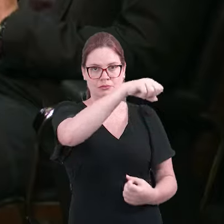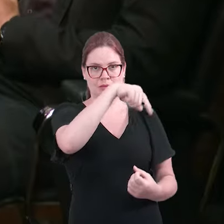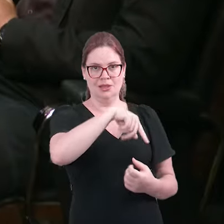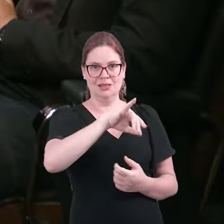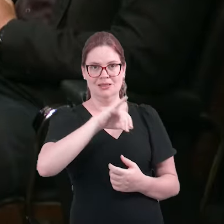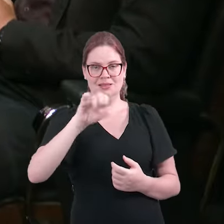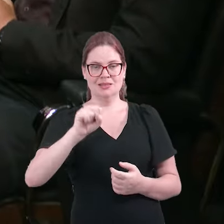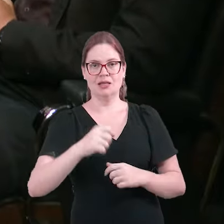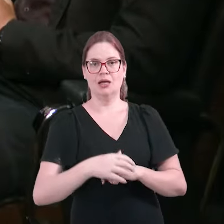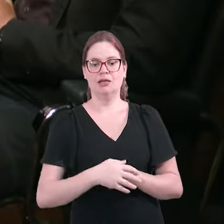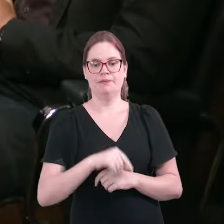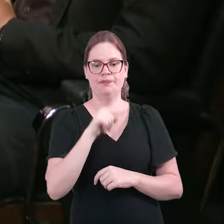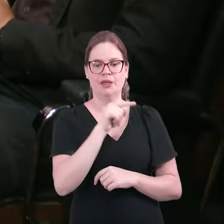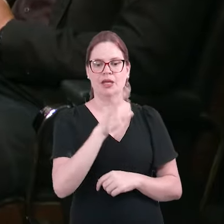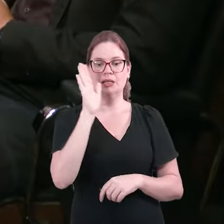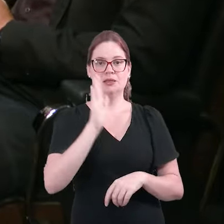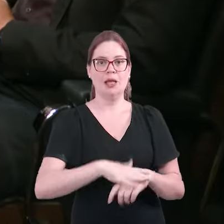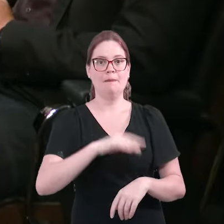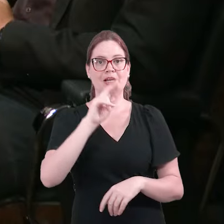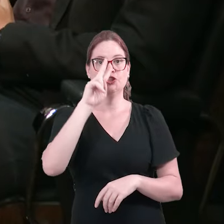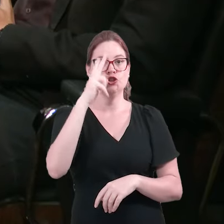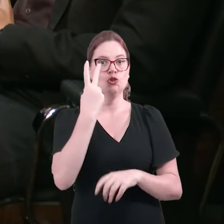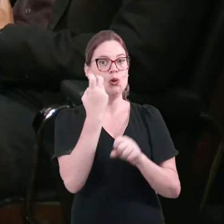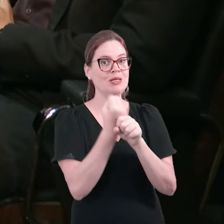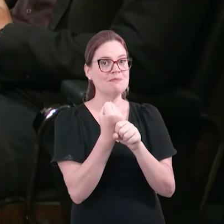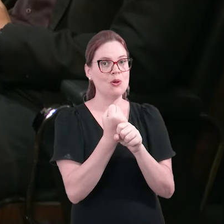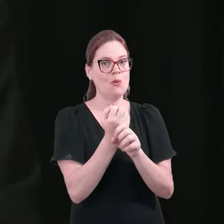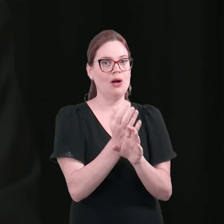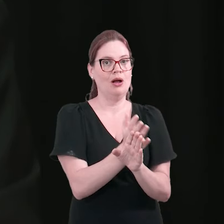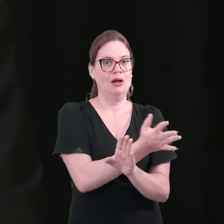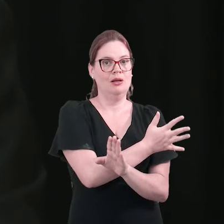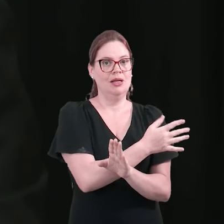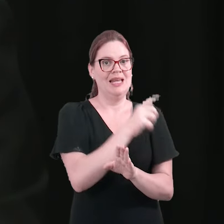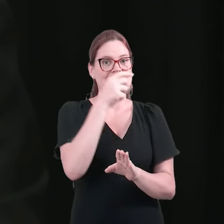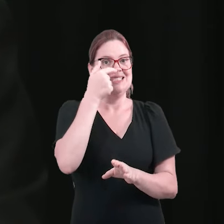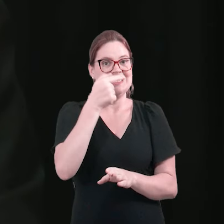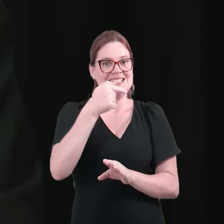de Isaías, que ele tem mais de 2000 anos,